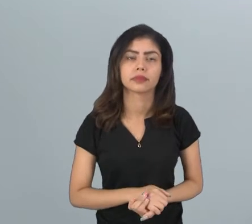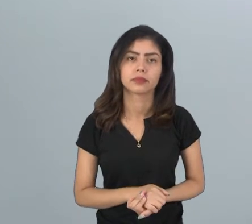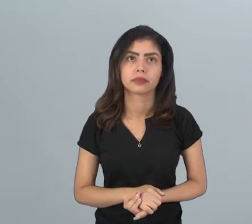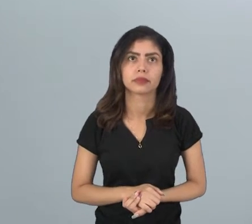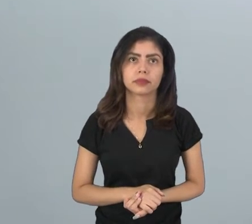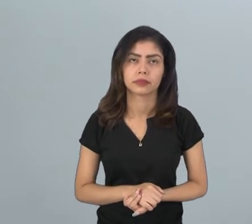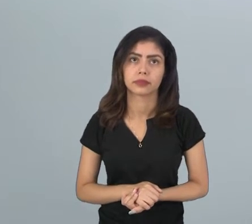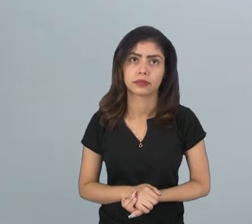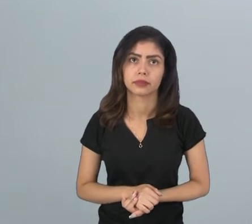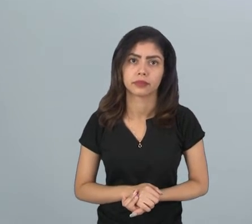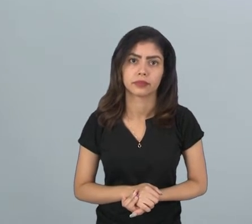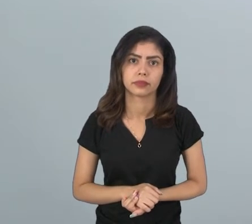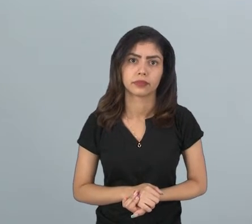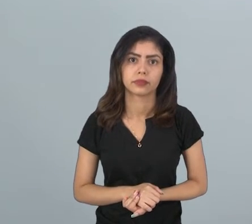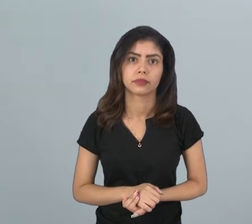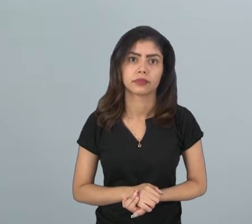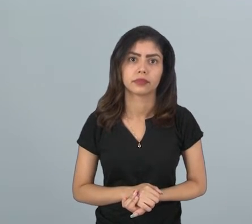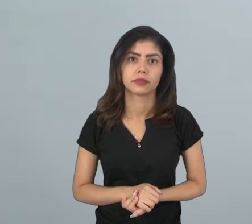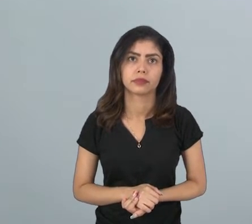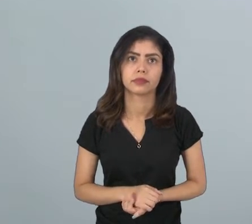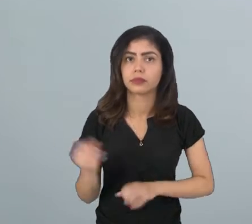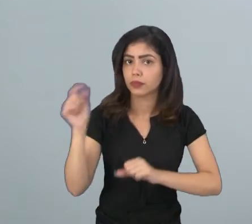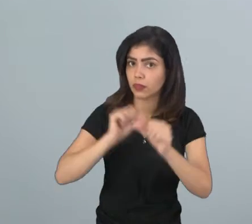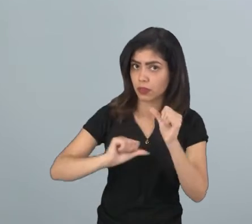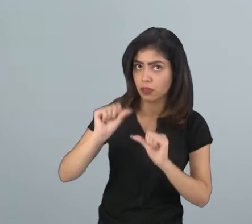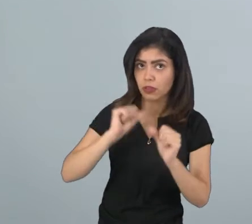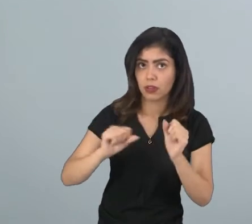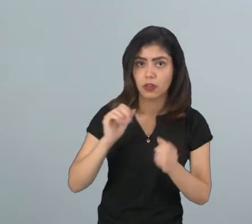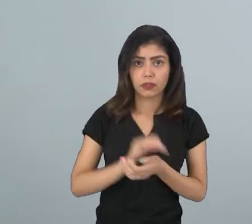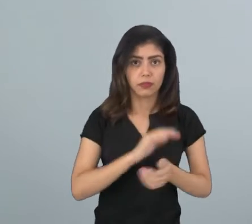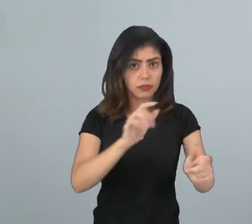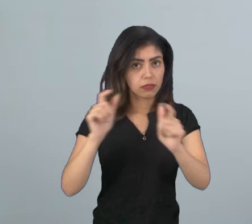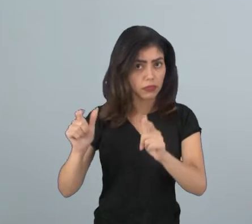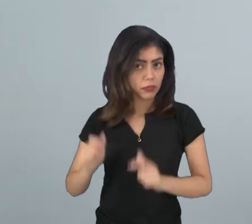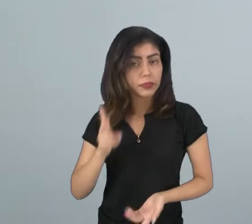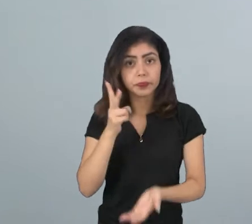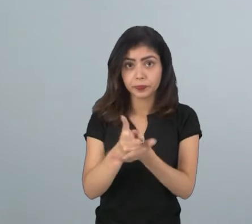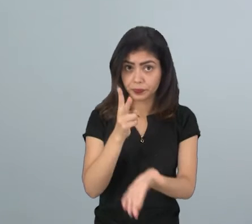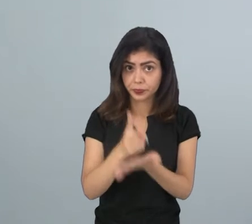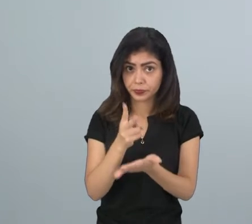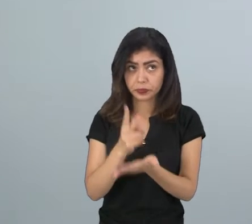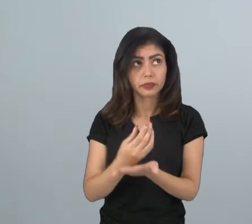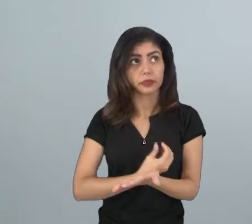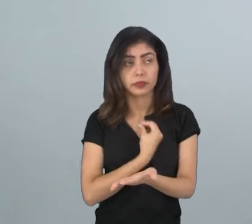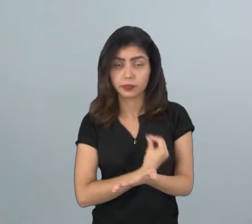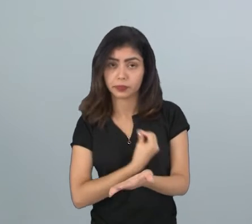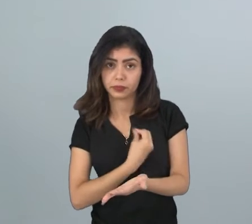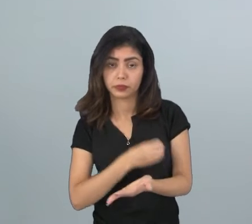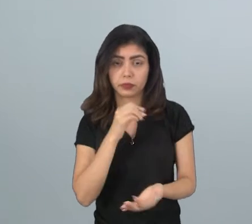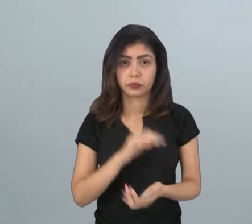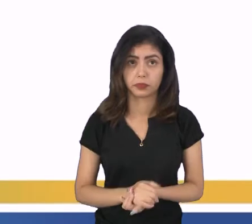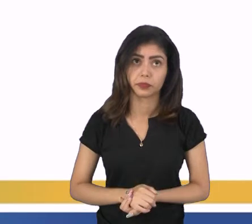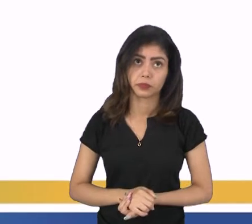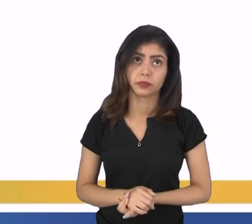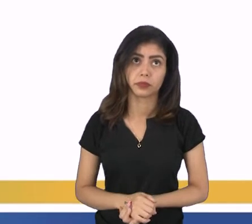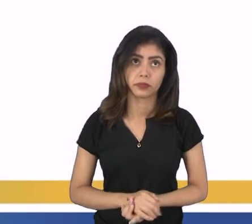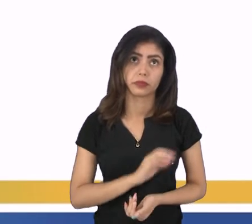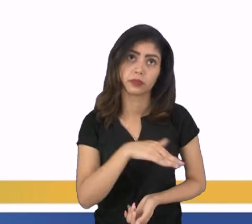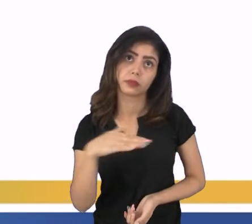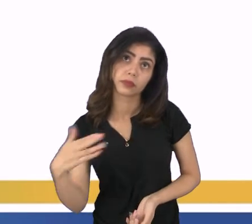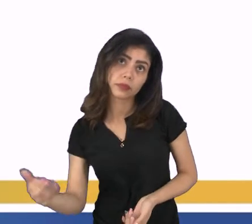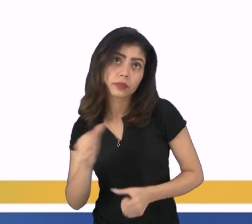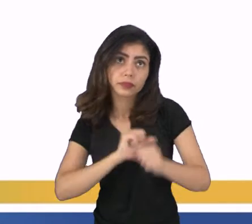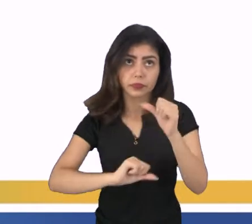as permanências, que apesar das modificações do espaço, elas estão sempre presentes. Enquanto